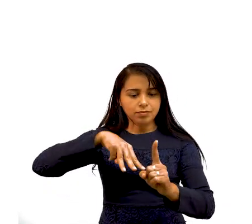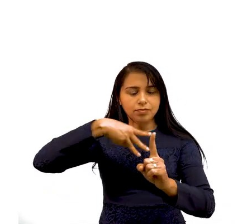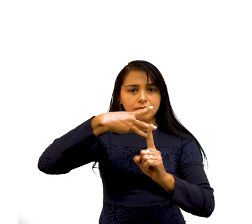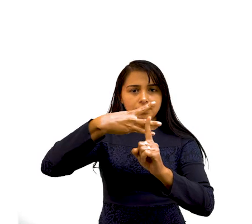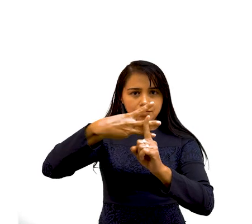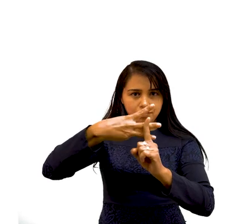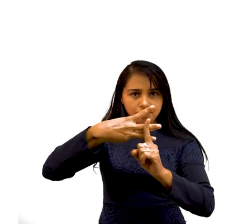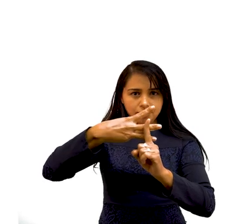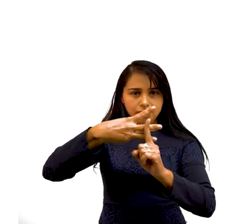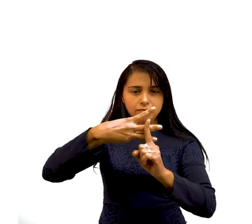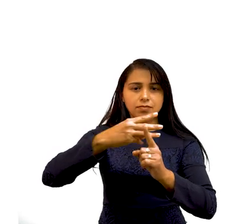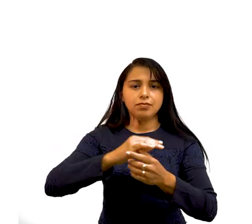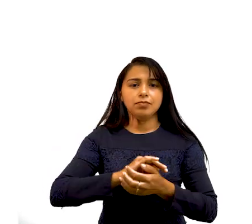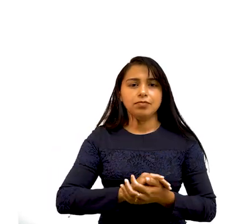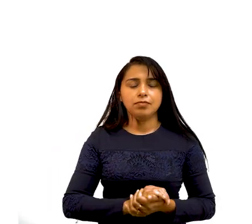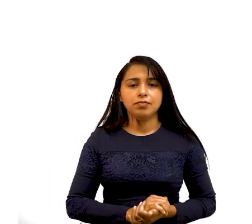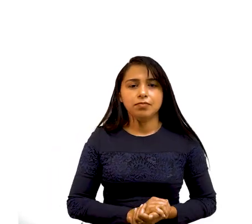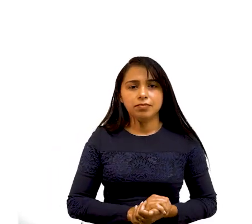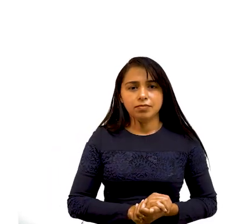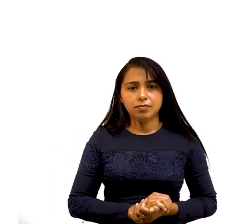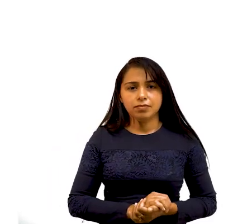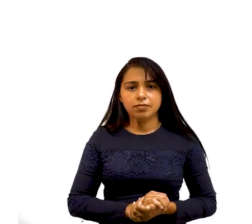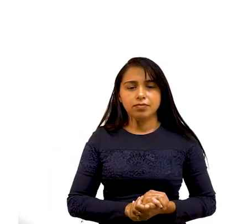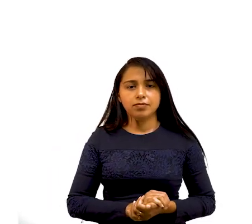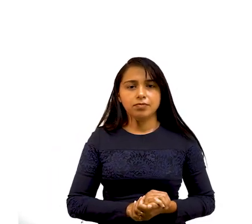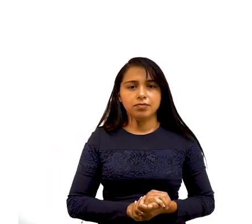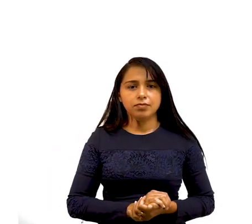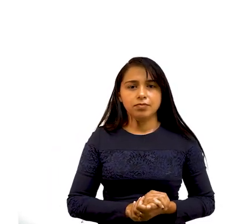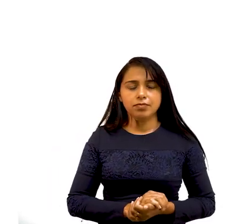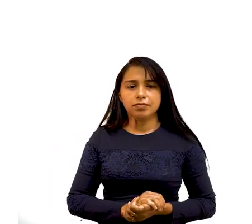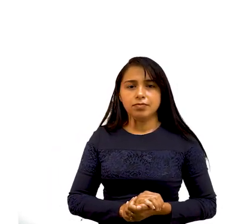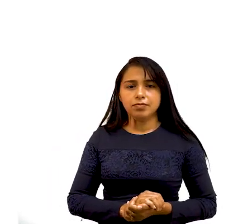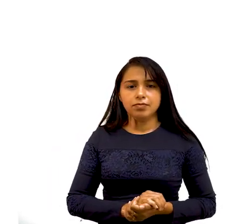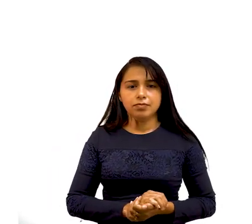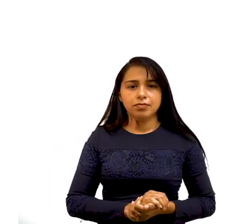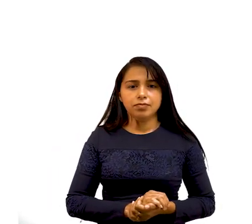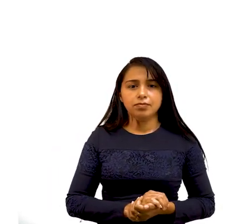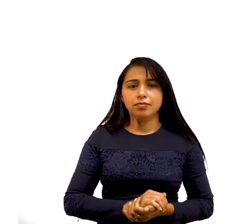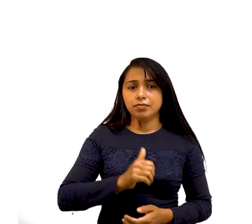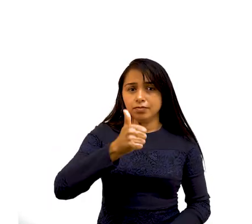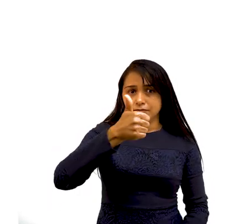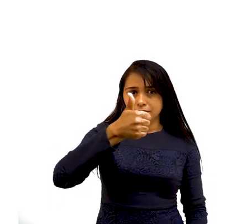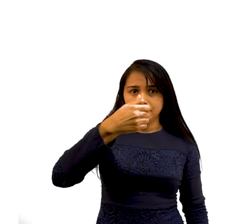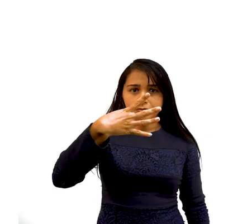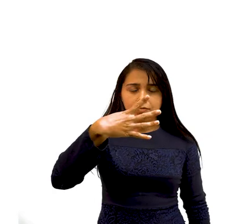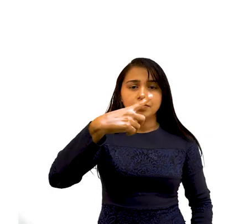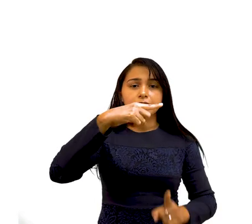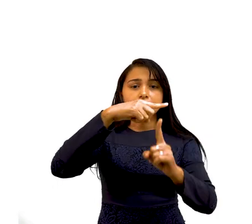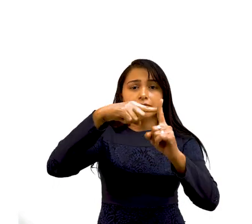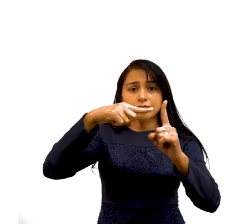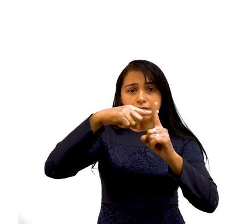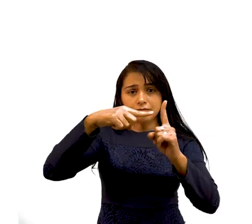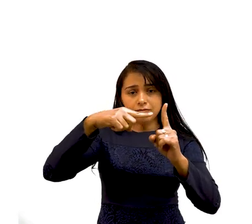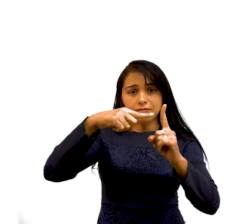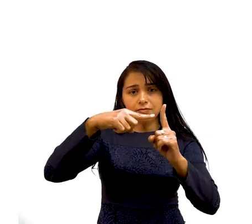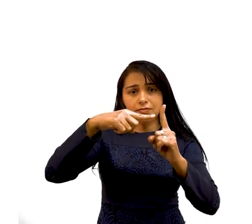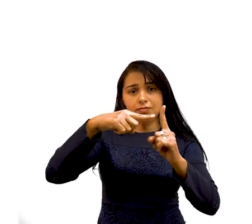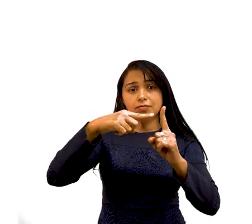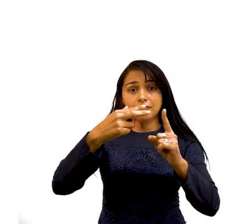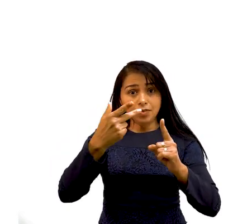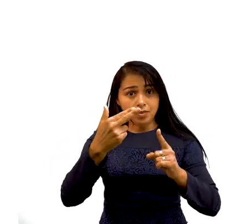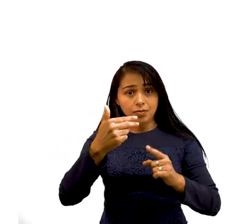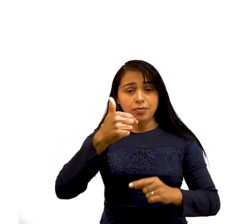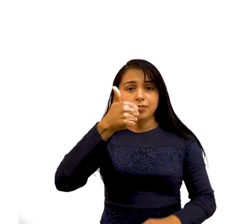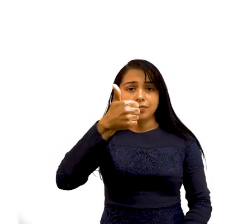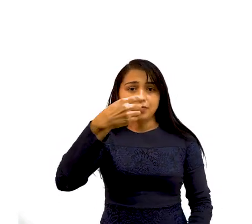O triplo de 4, então, uma linguagem comum para a linguagem matemática. A metade de